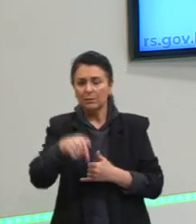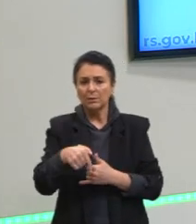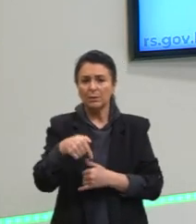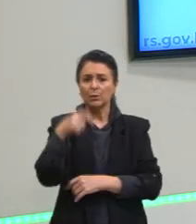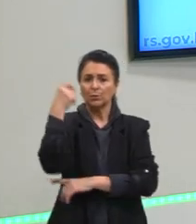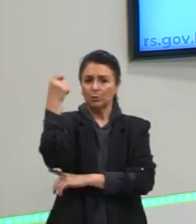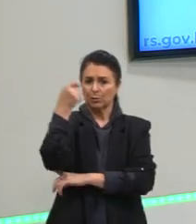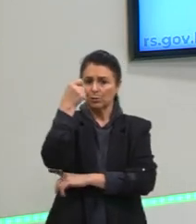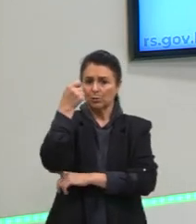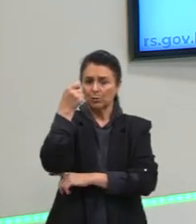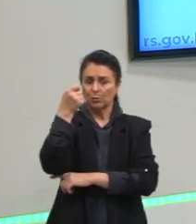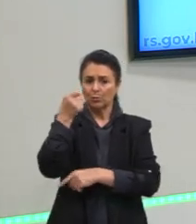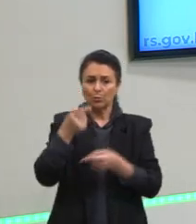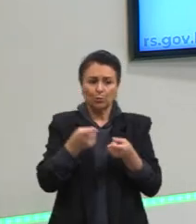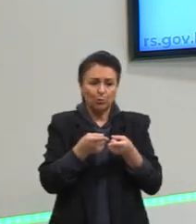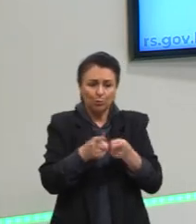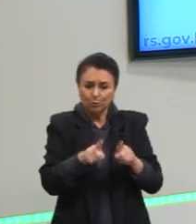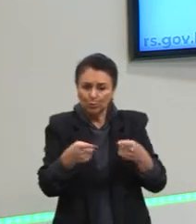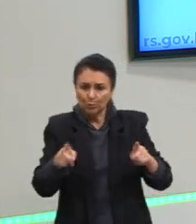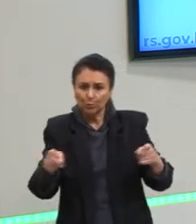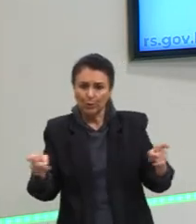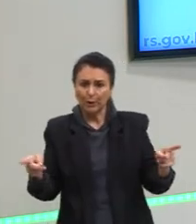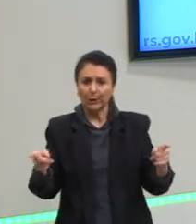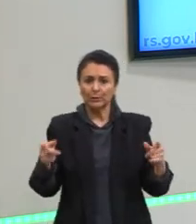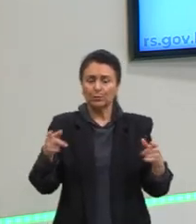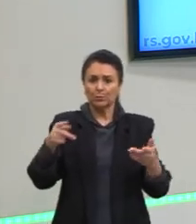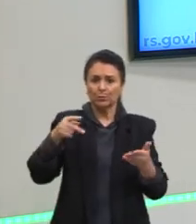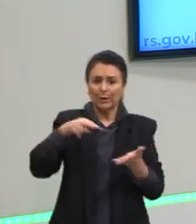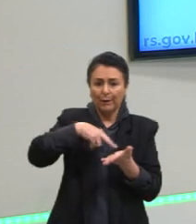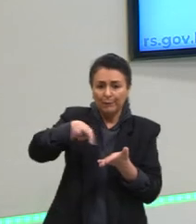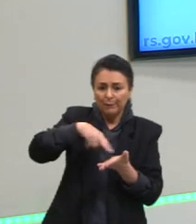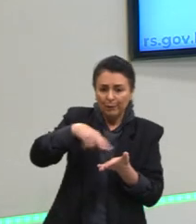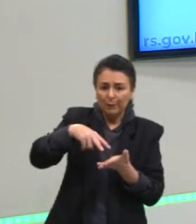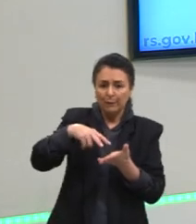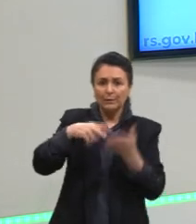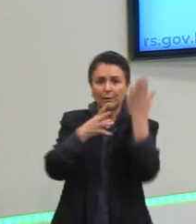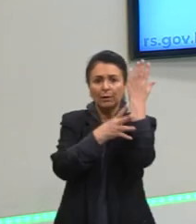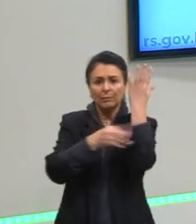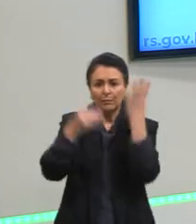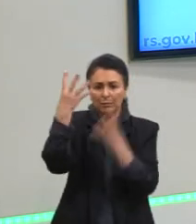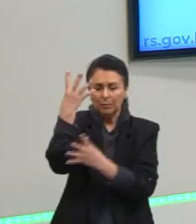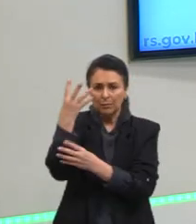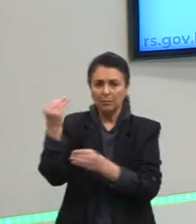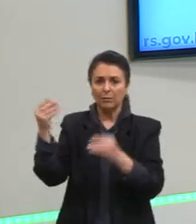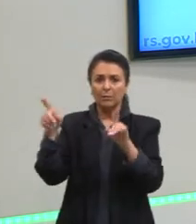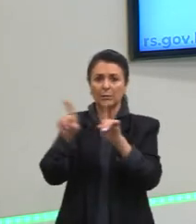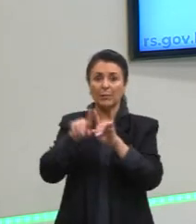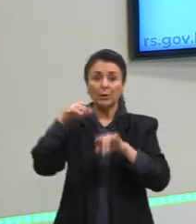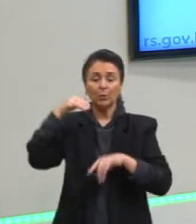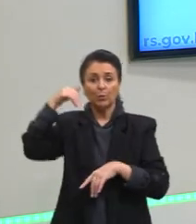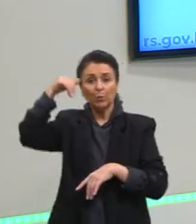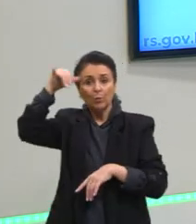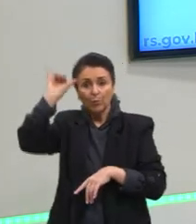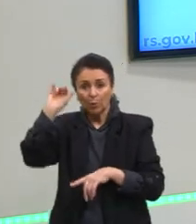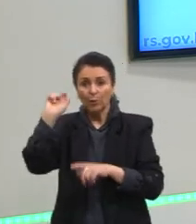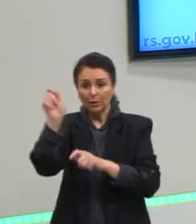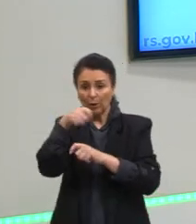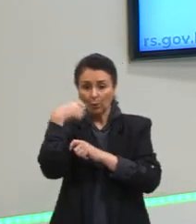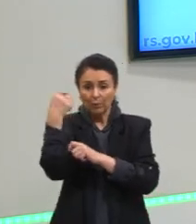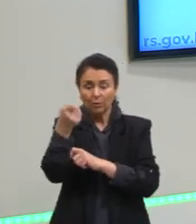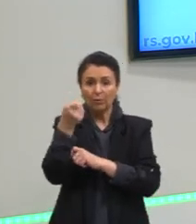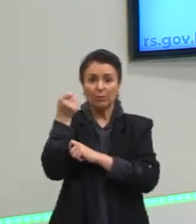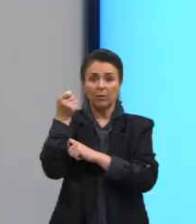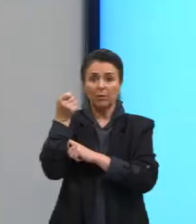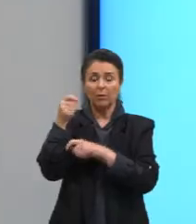churrasco o fandango os rodeios São hábitos arraigados como